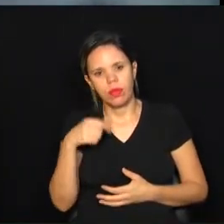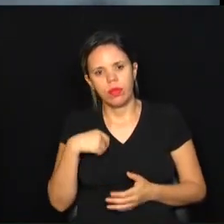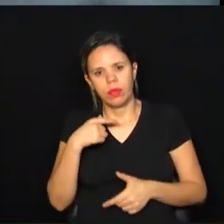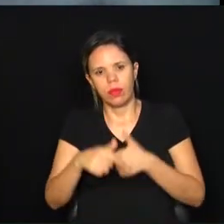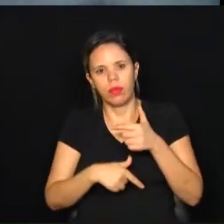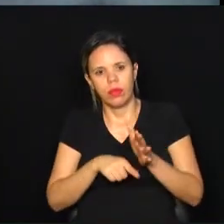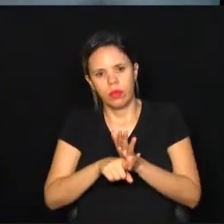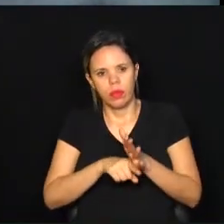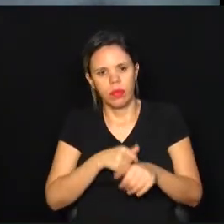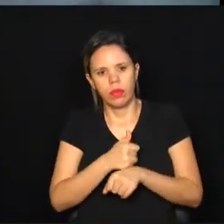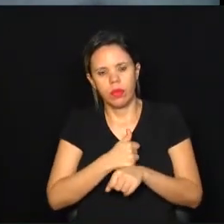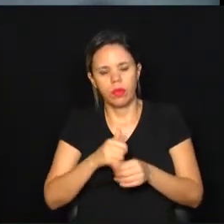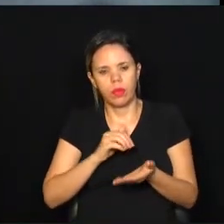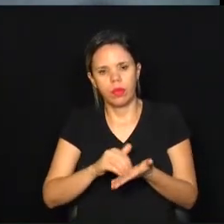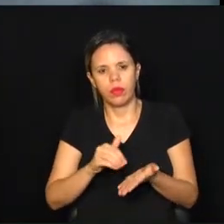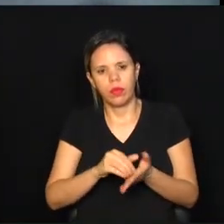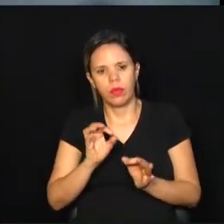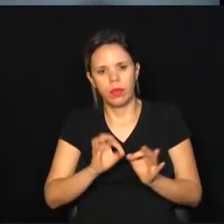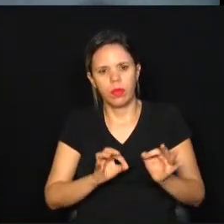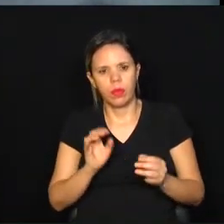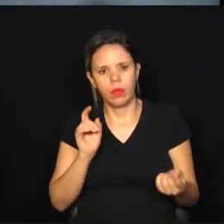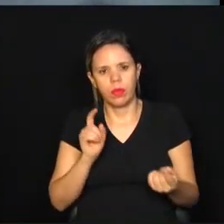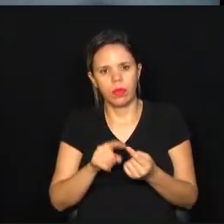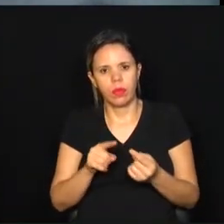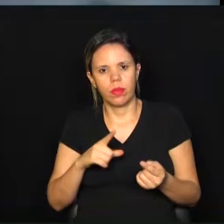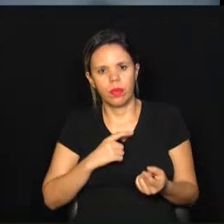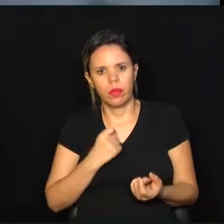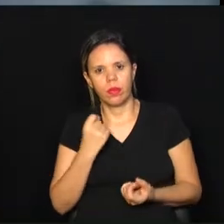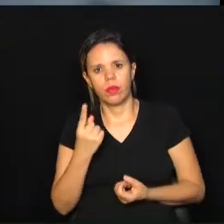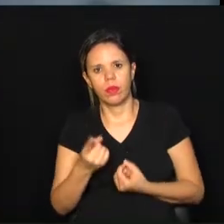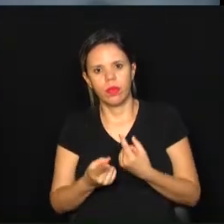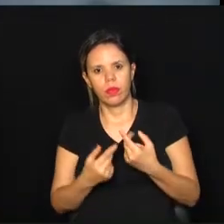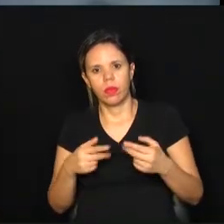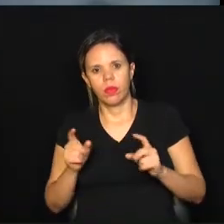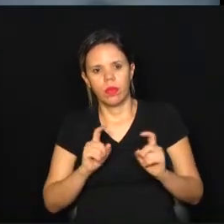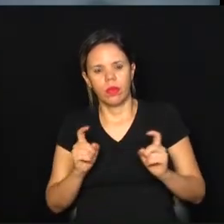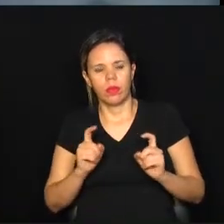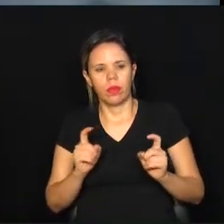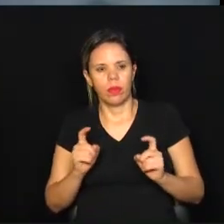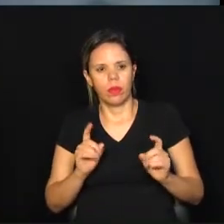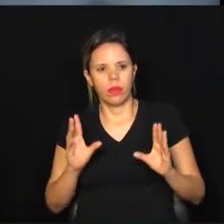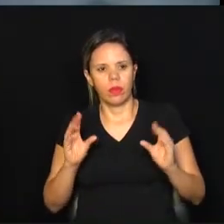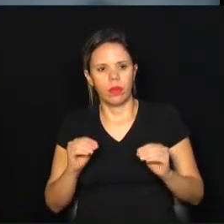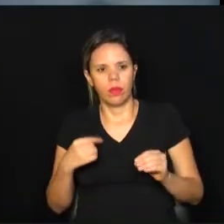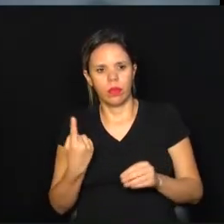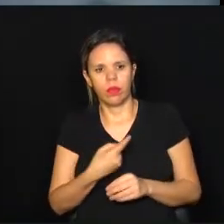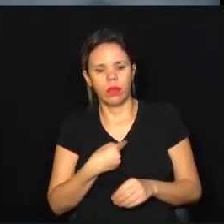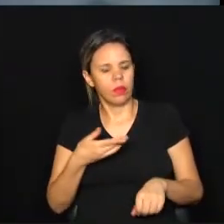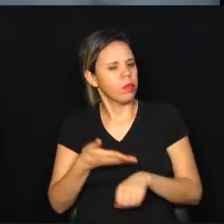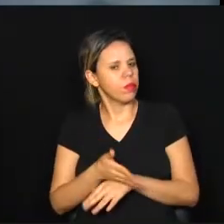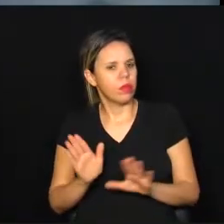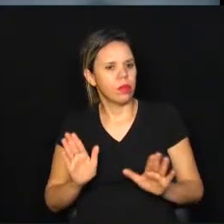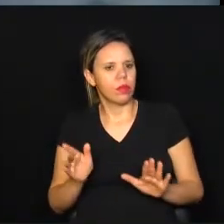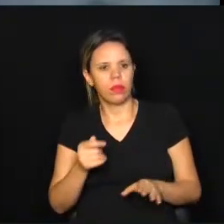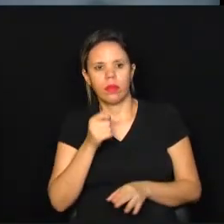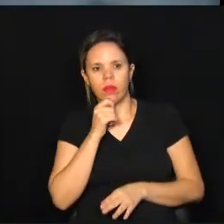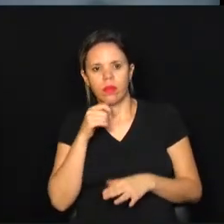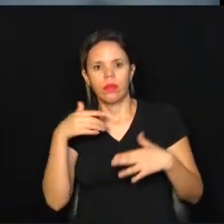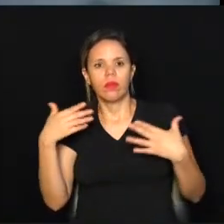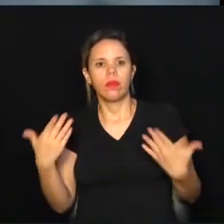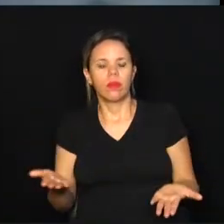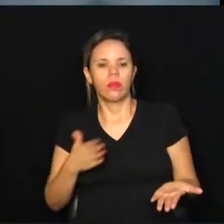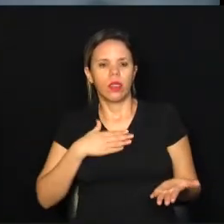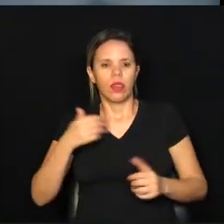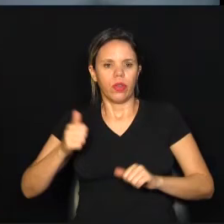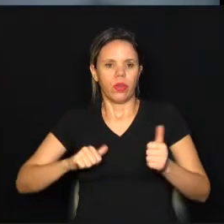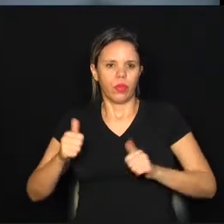foi a Secretaria de Planejamento Direto, né? Teve algumas reuniões à noite até que a gente não participou. Qual que é a minha